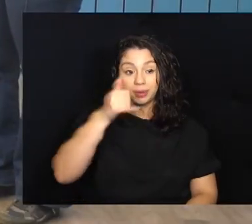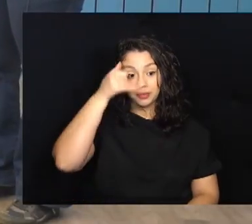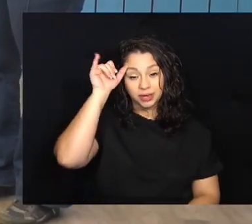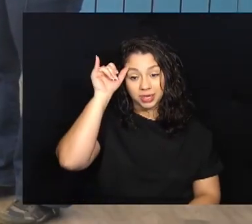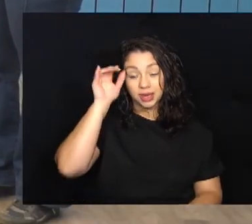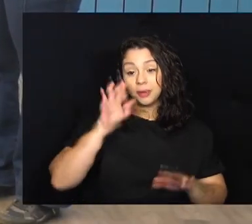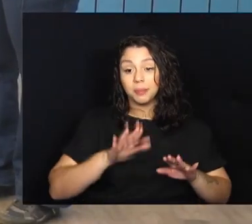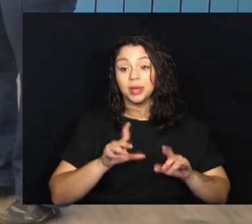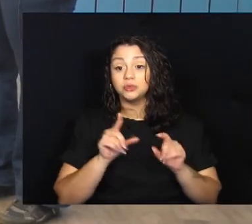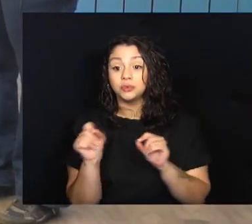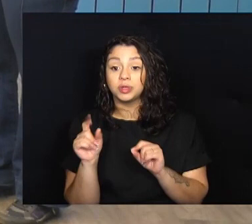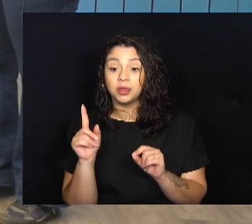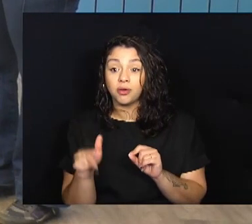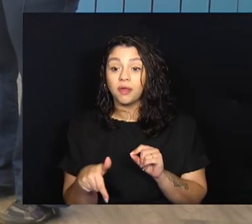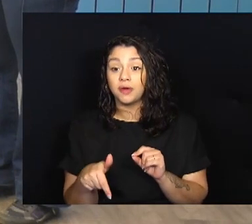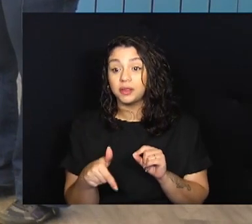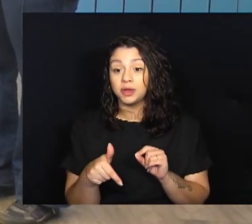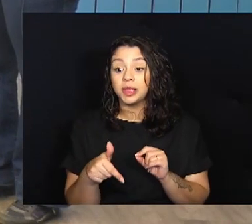mas de